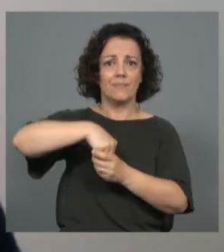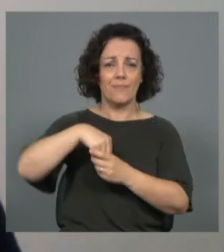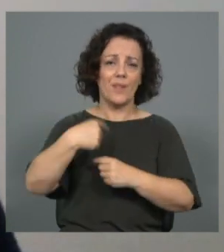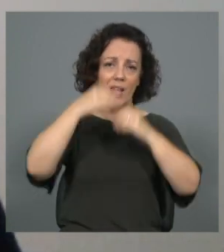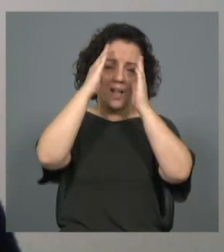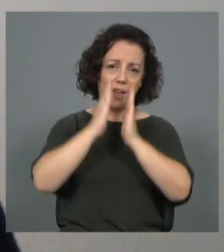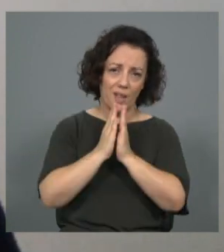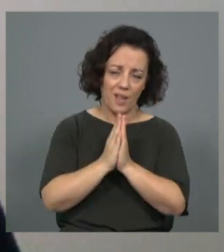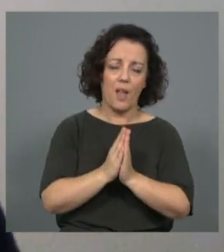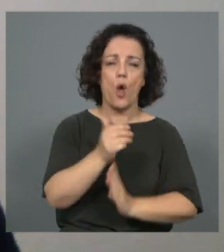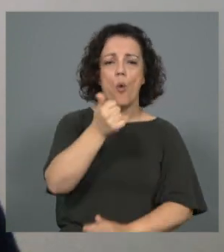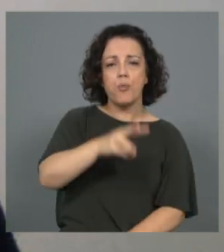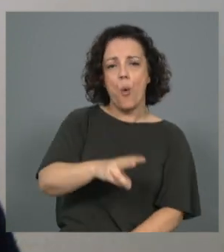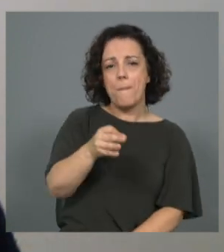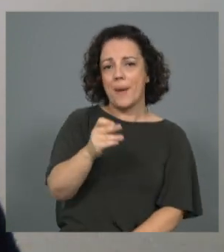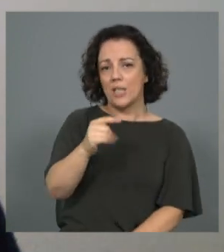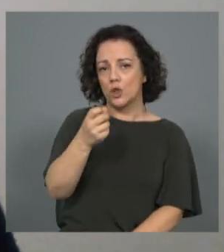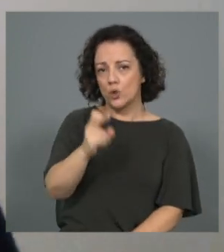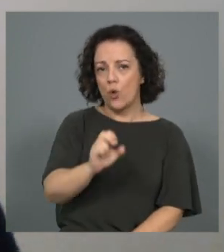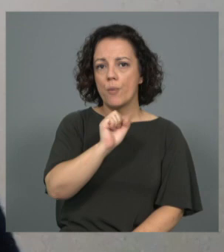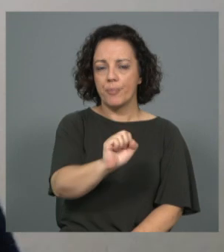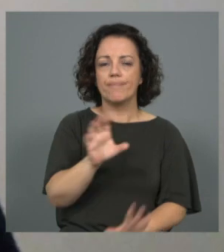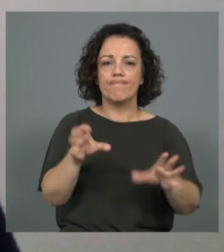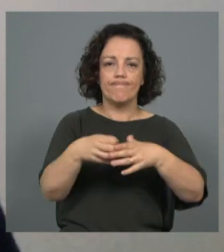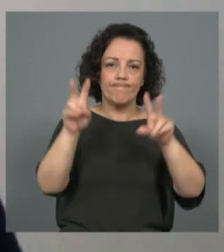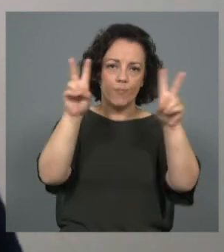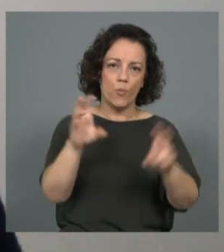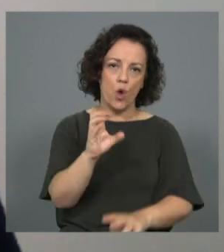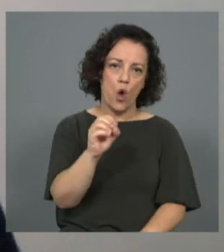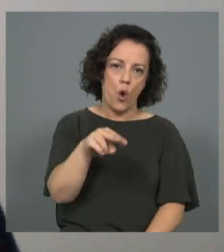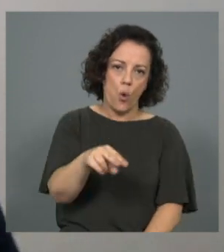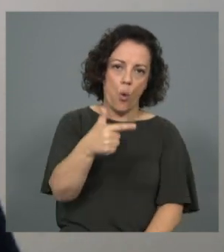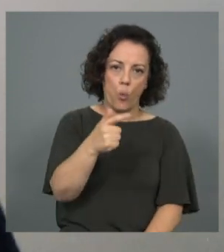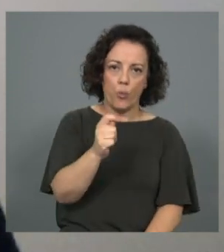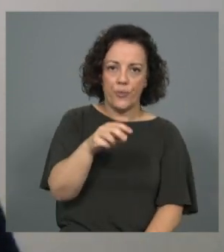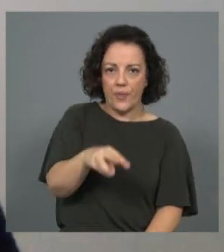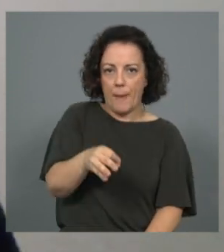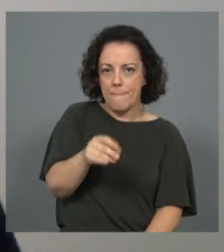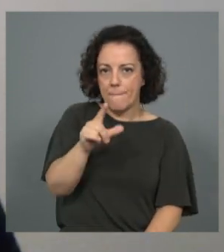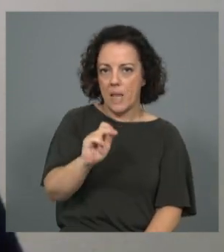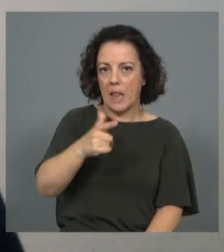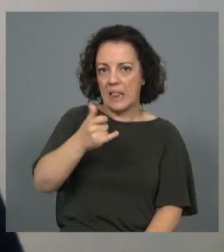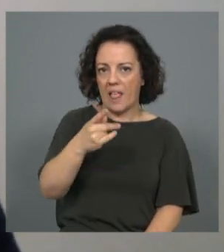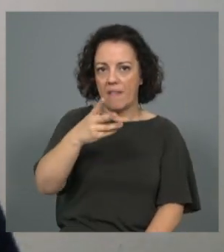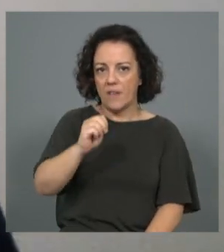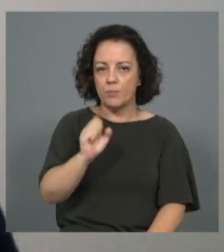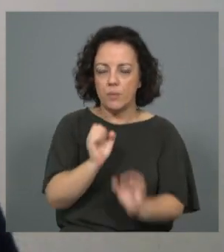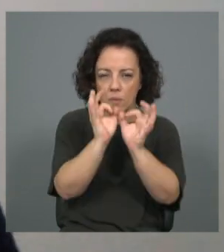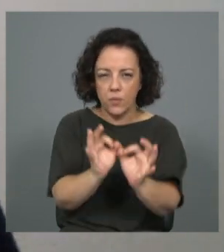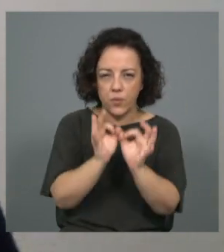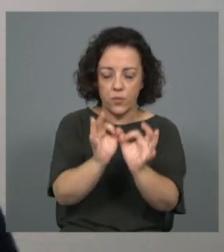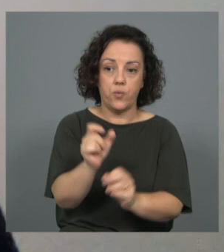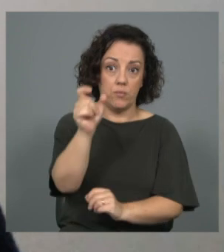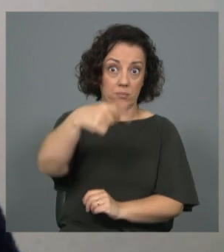as contemplativas, mas que têm uma ação fundamental, não só pelo serviço que prestam,